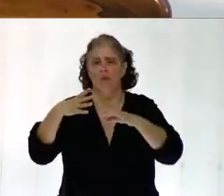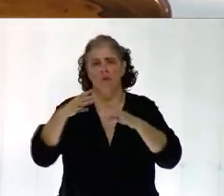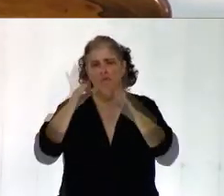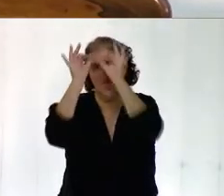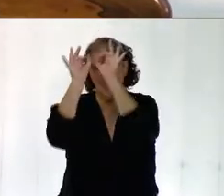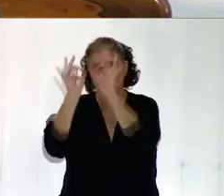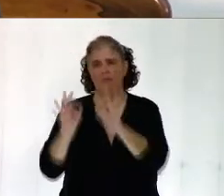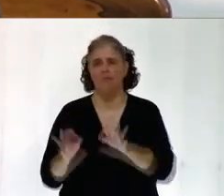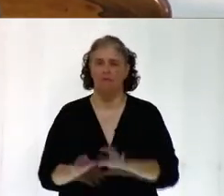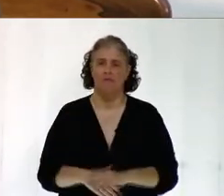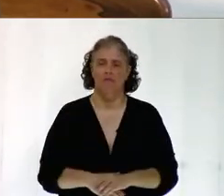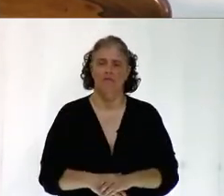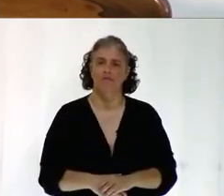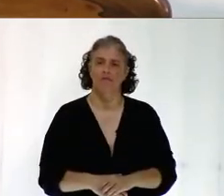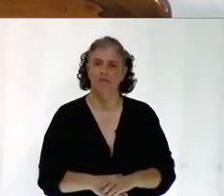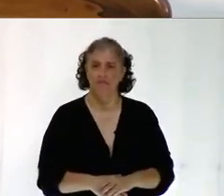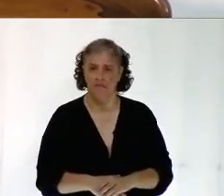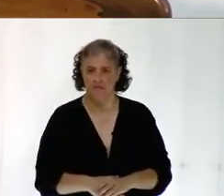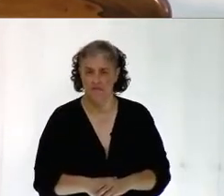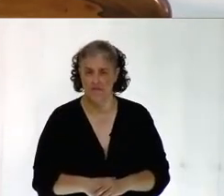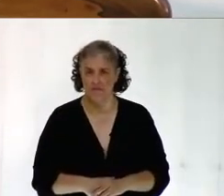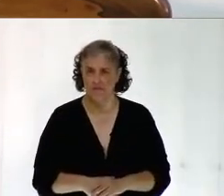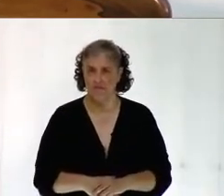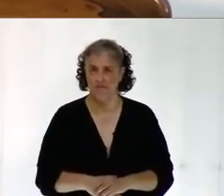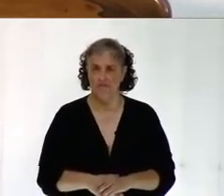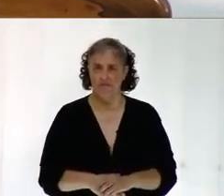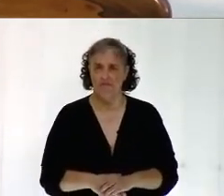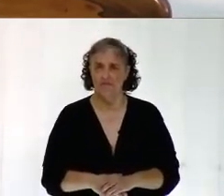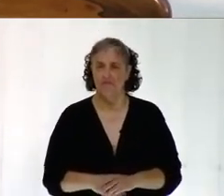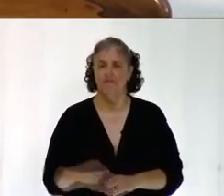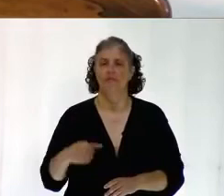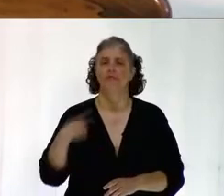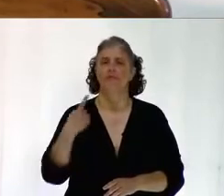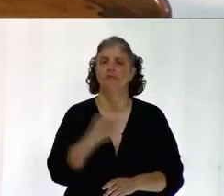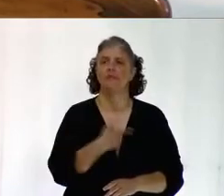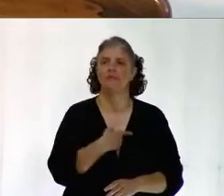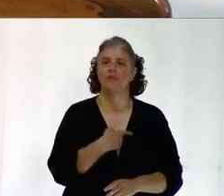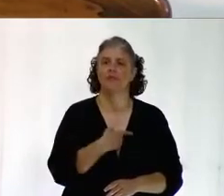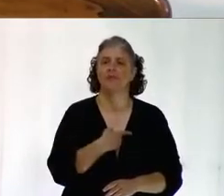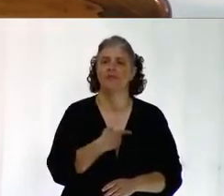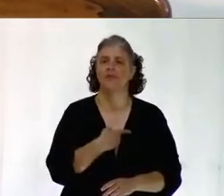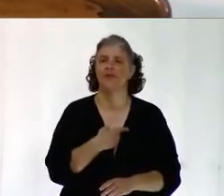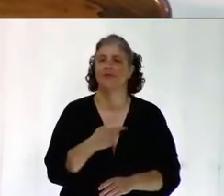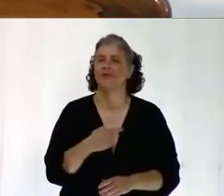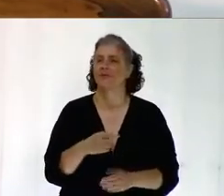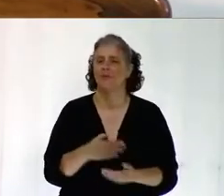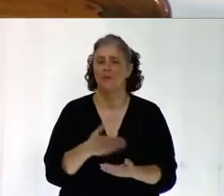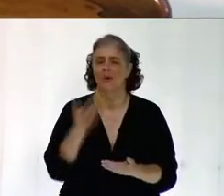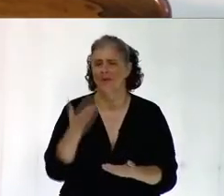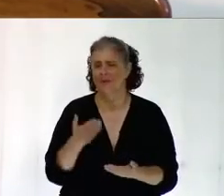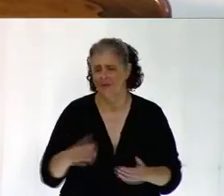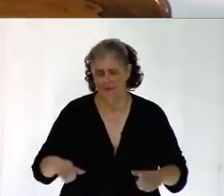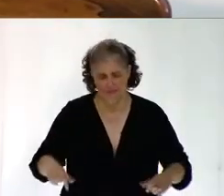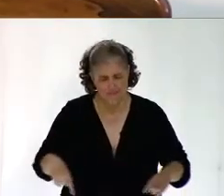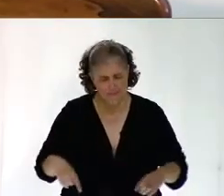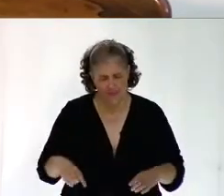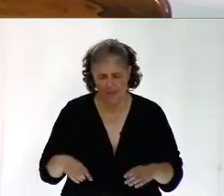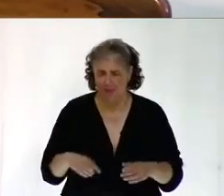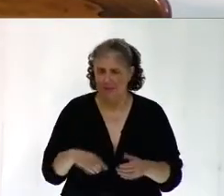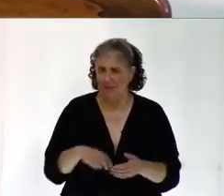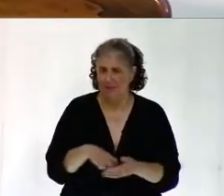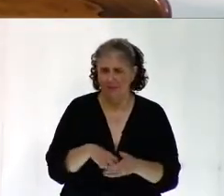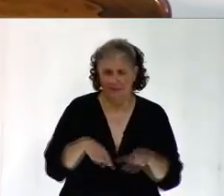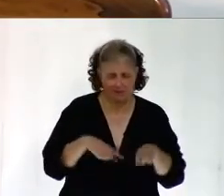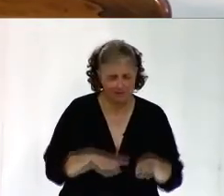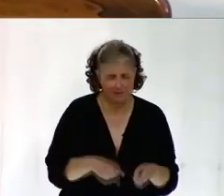não é a oração dominical jesus ensinou a orar seja feita a tua vontade senhor que